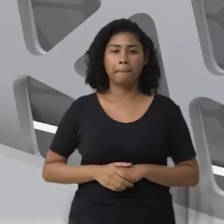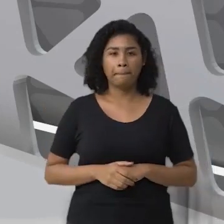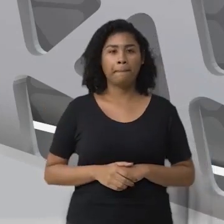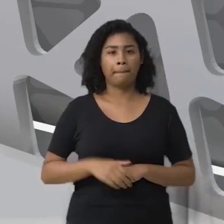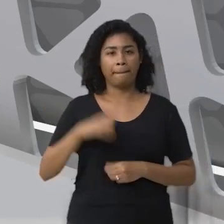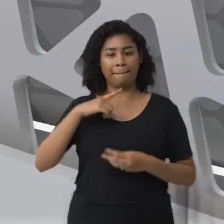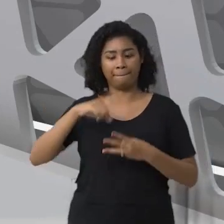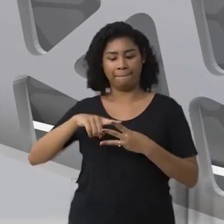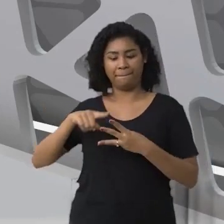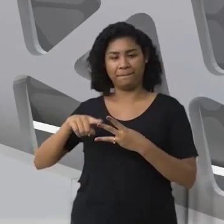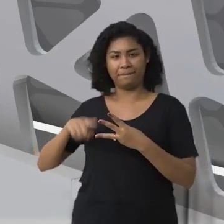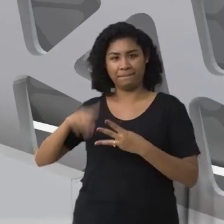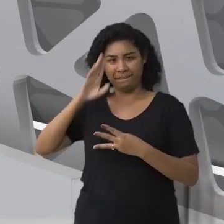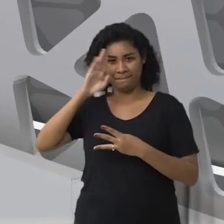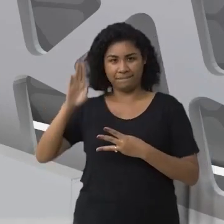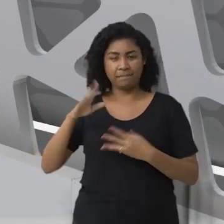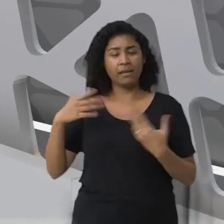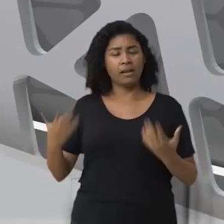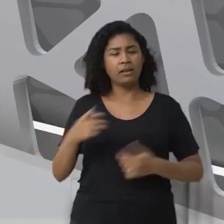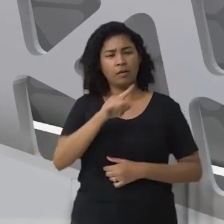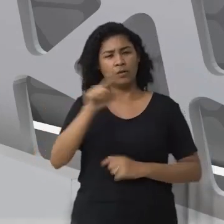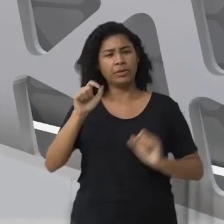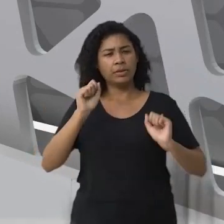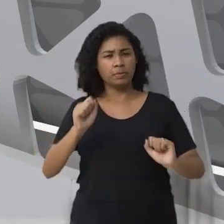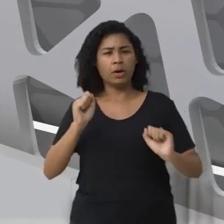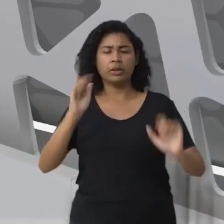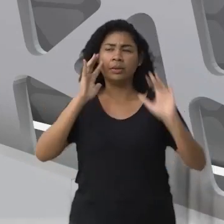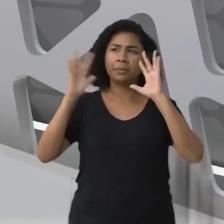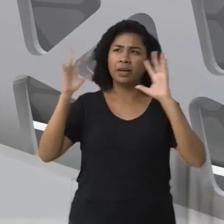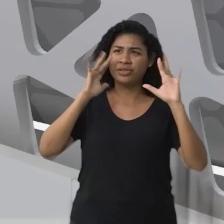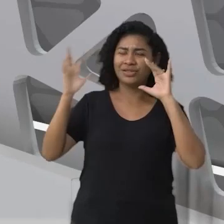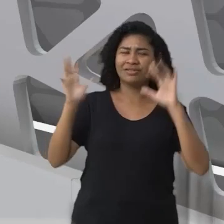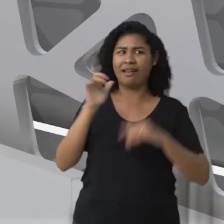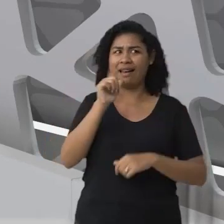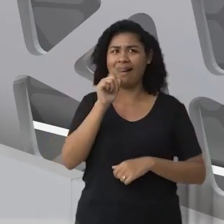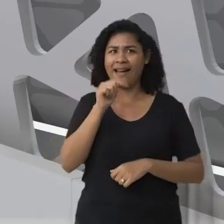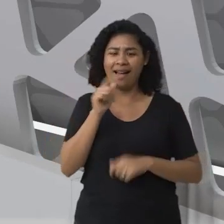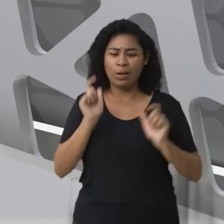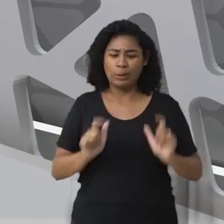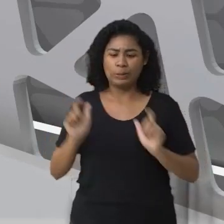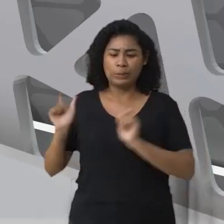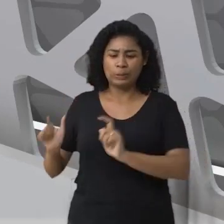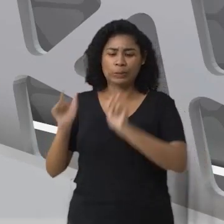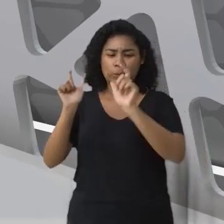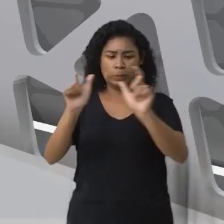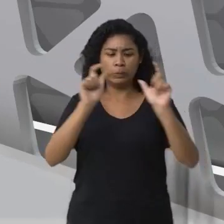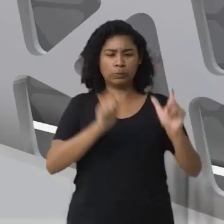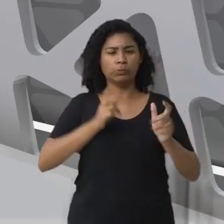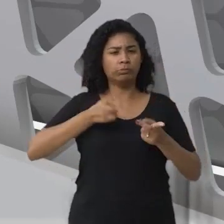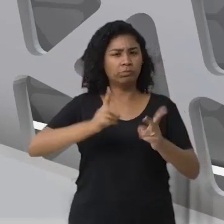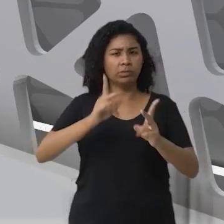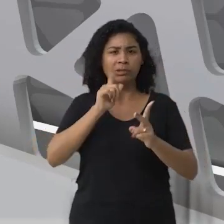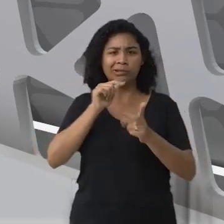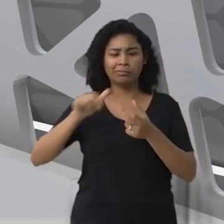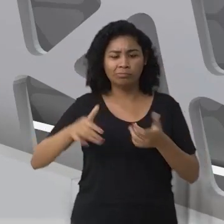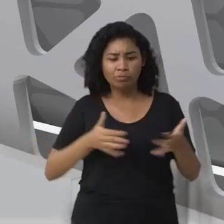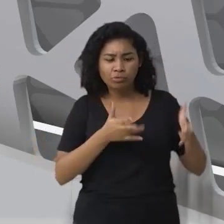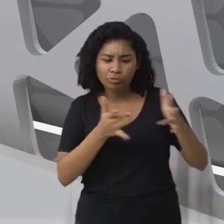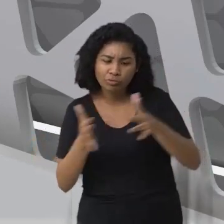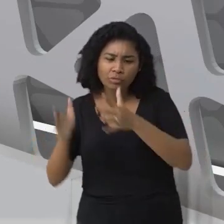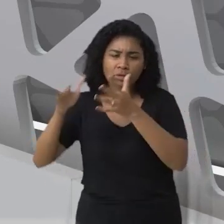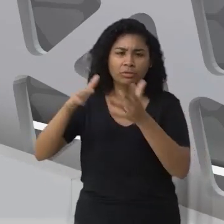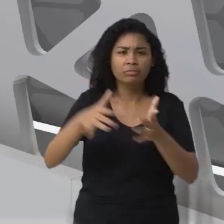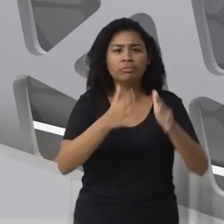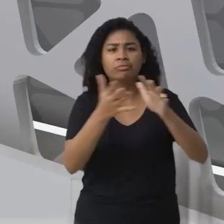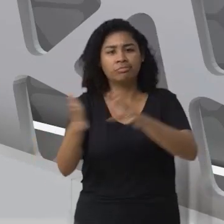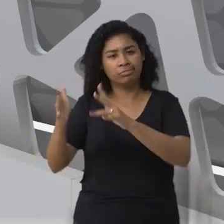brasileiro e dos Andes. Então, vocês podem imaginar a água vindo de todas essas áreas, né? E acaba formando essa nossa